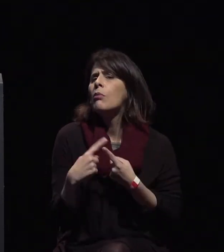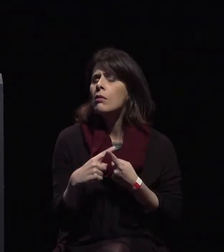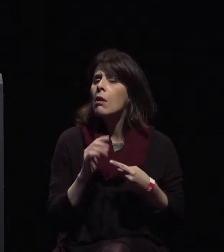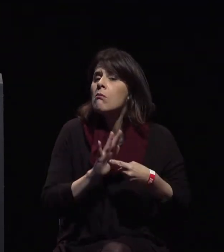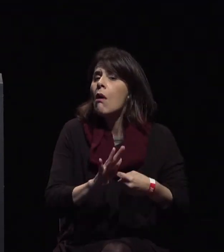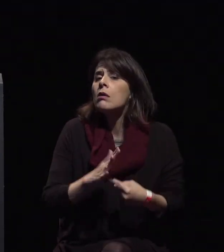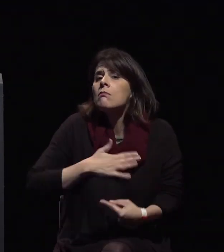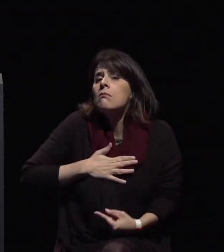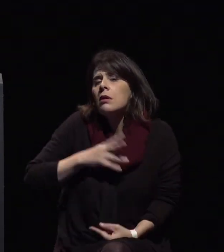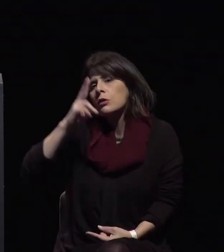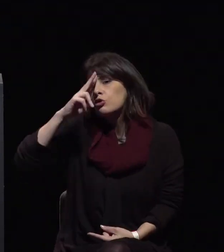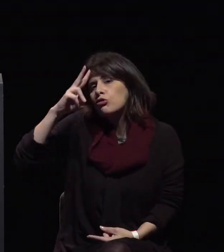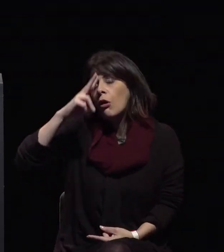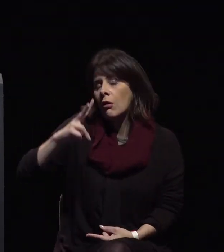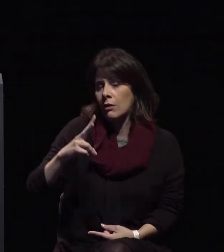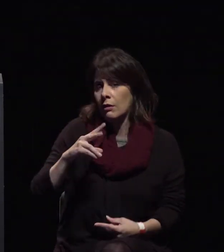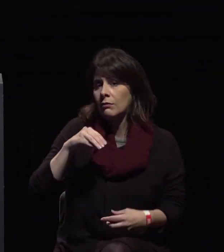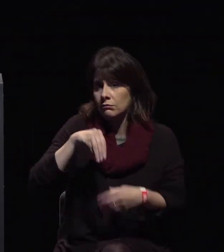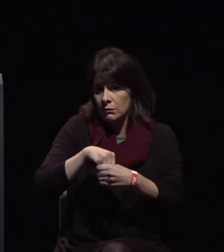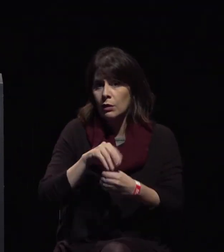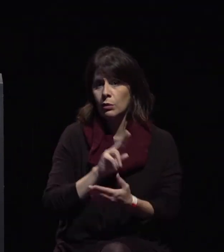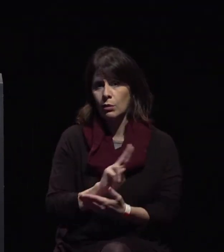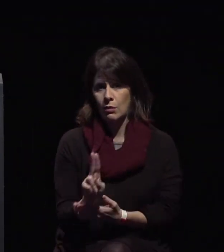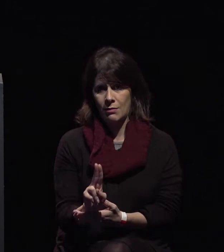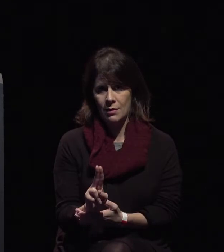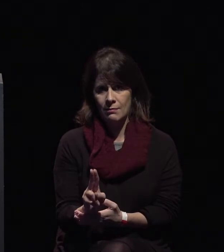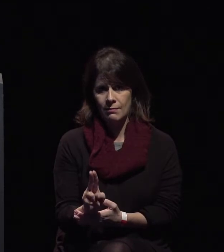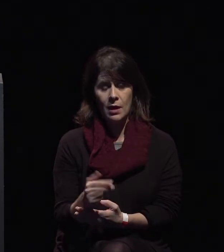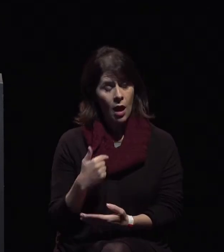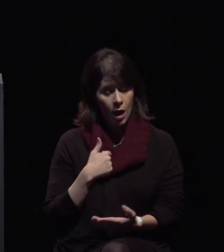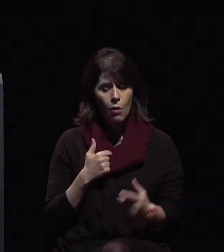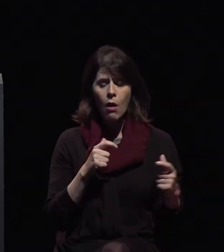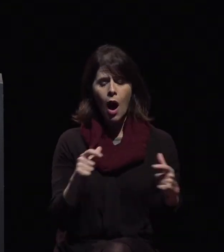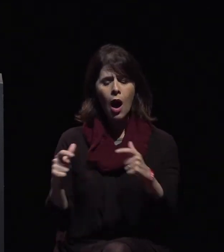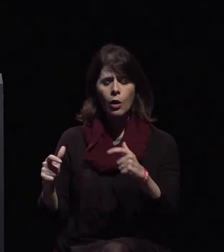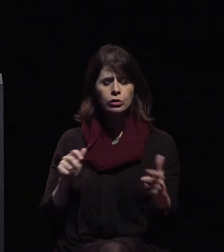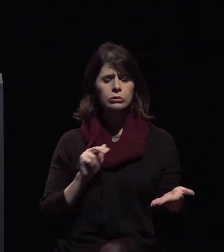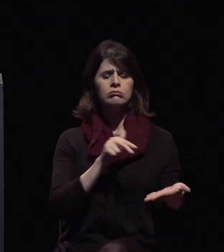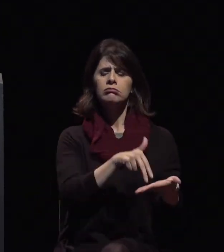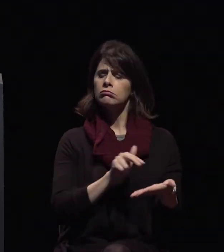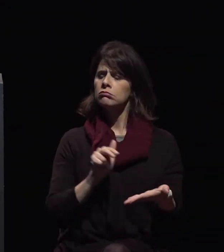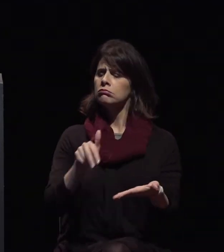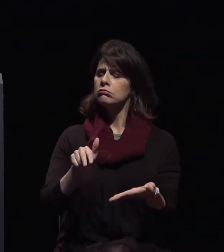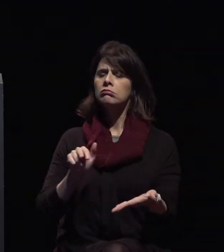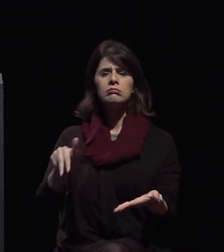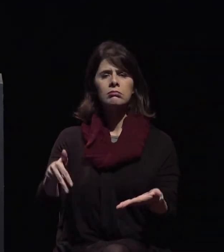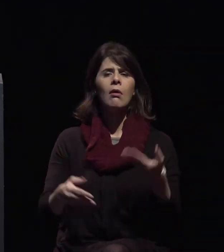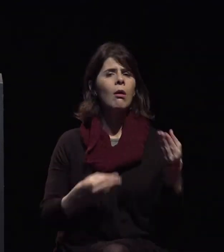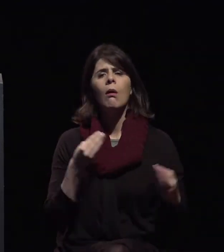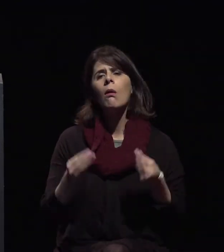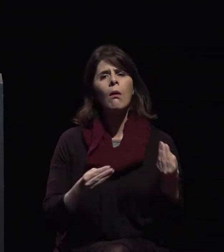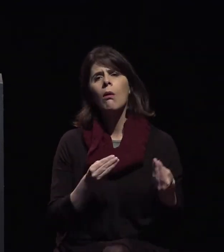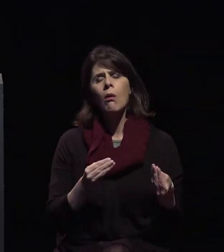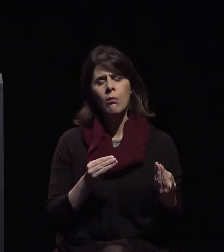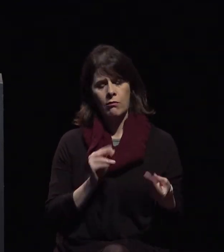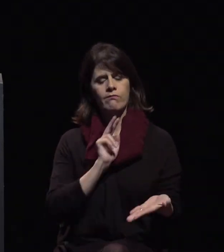posso estar? Onde é e de que forma eu devo me colocar? Ou